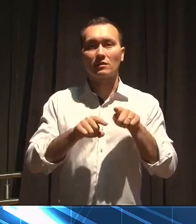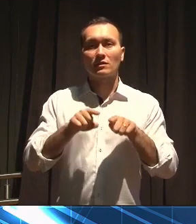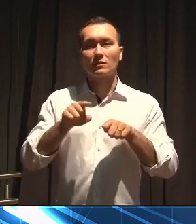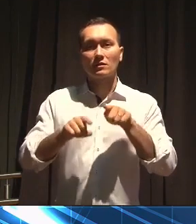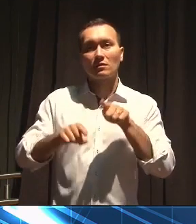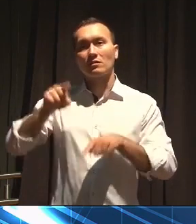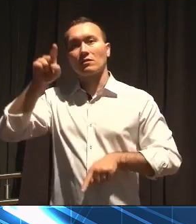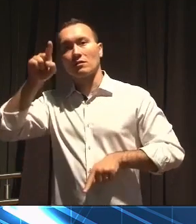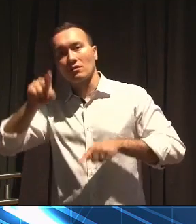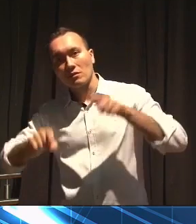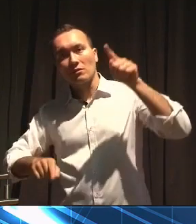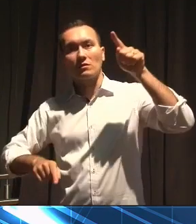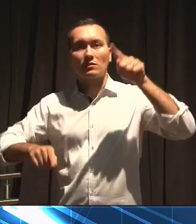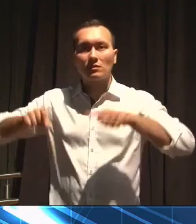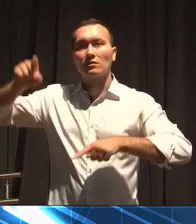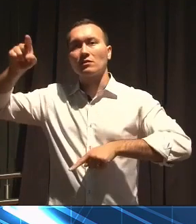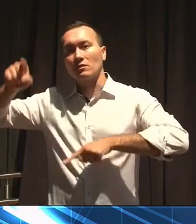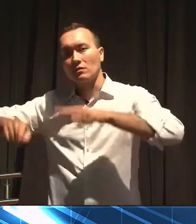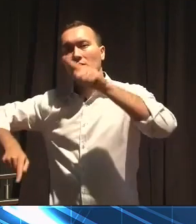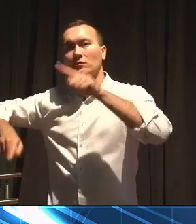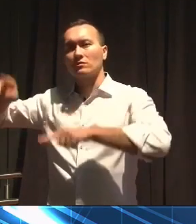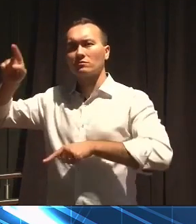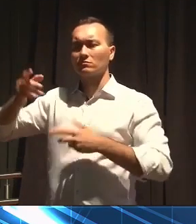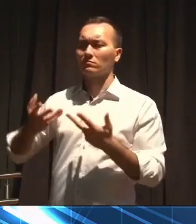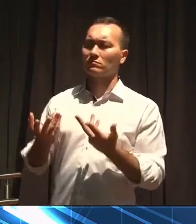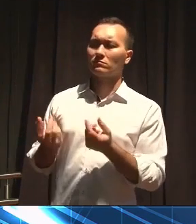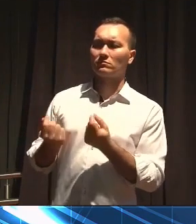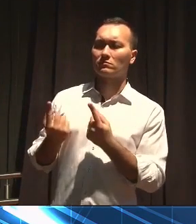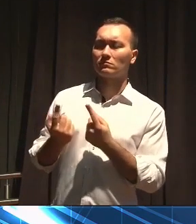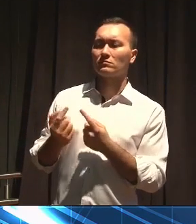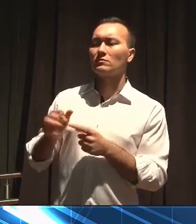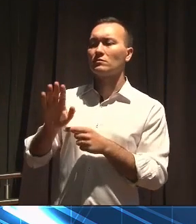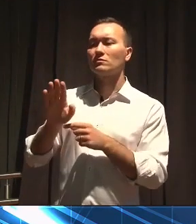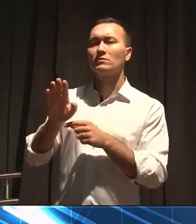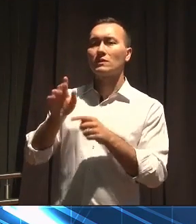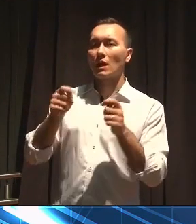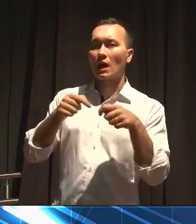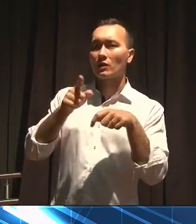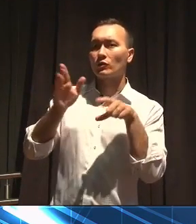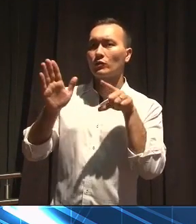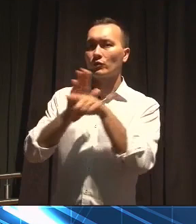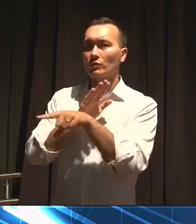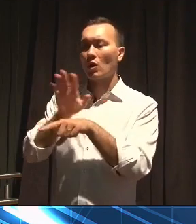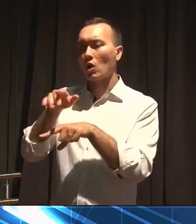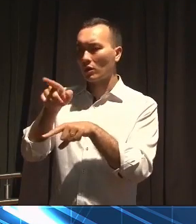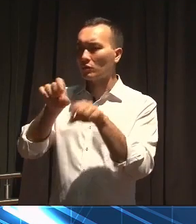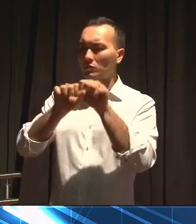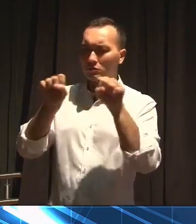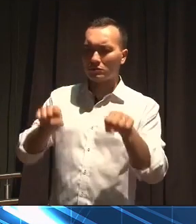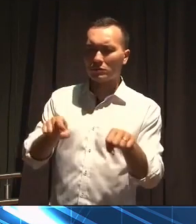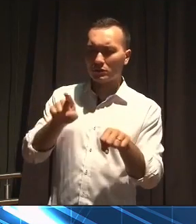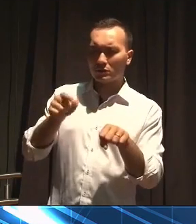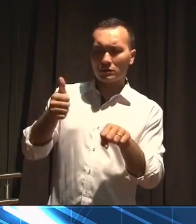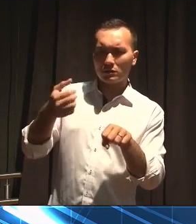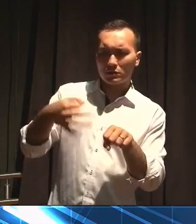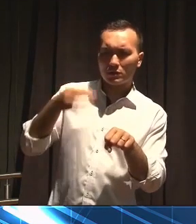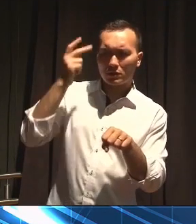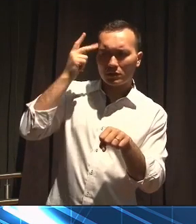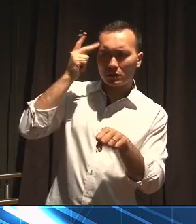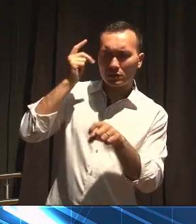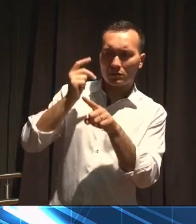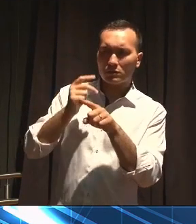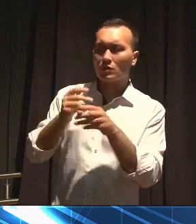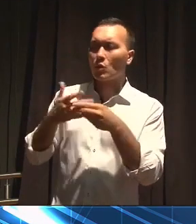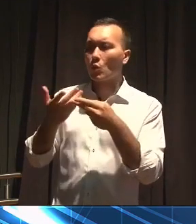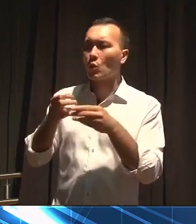o cara, tá, mas esse teu sistema aqui, de fato é isso? Tem toda essa requisição? Ou tem uma ineficiência aqui de recurso, uma ineficiência de